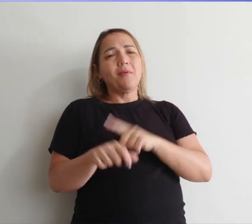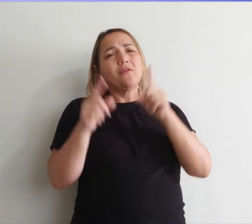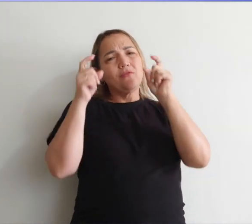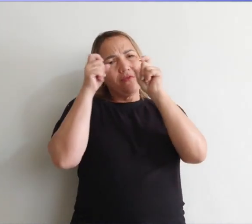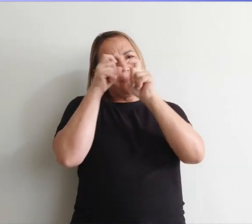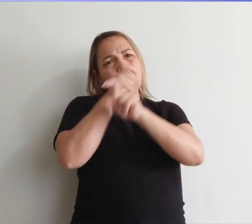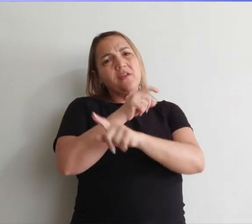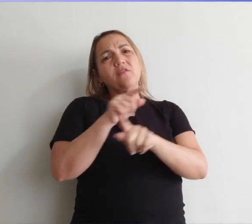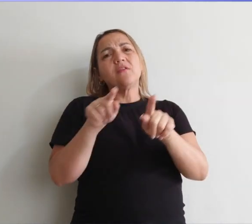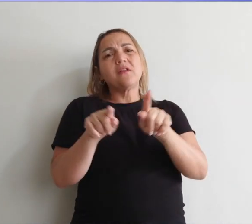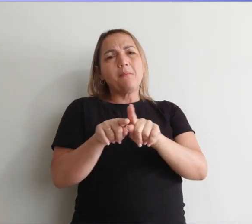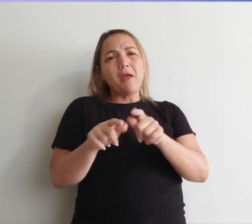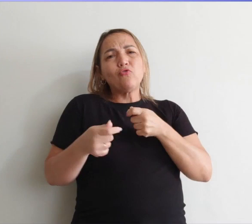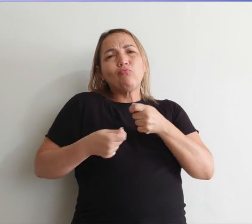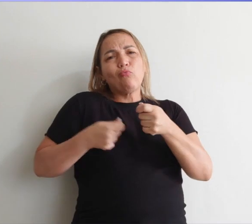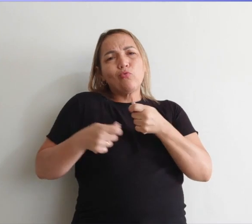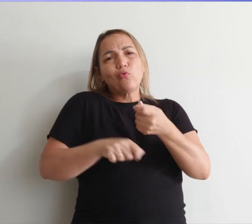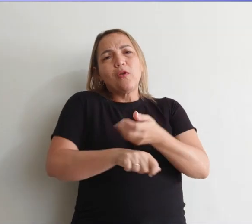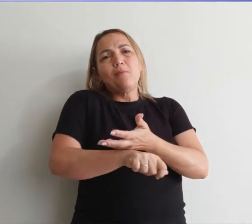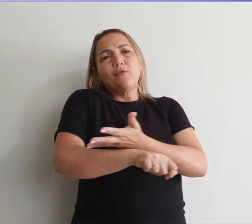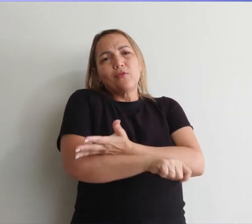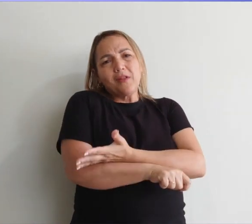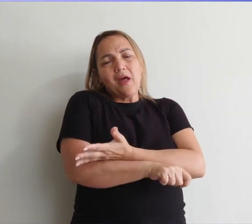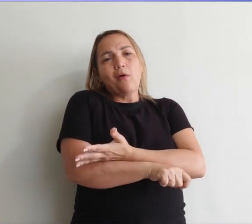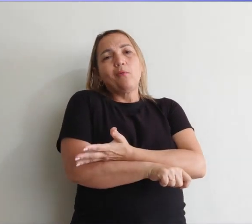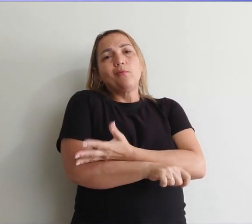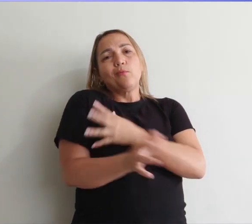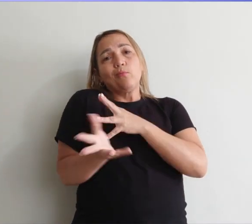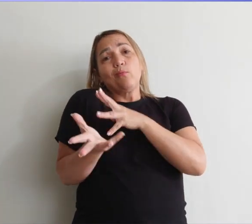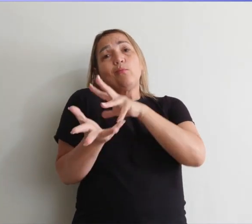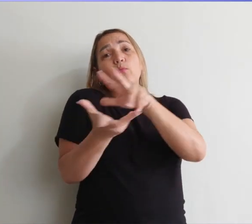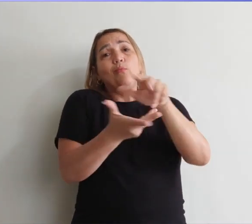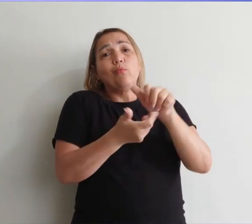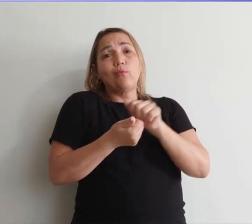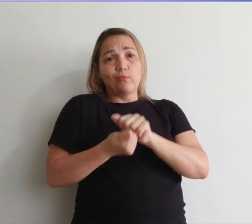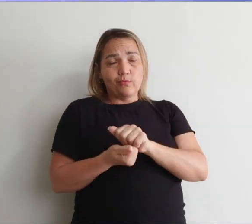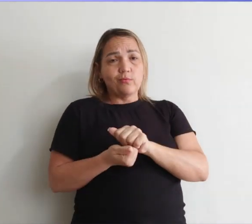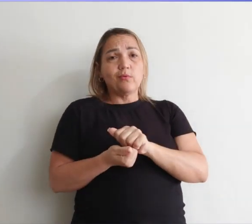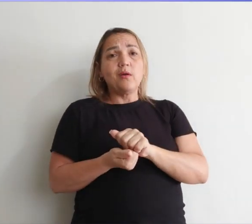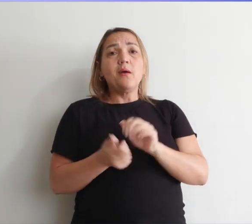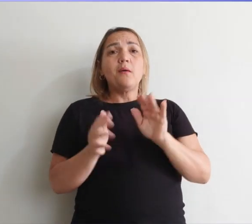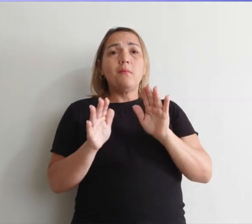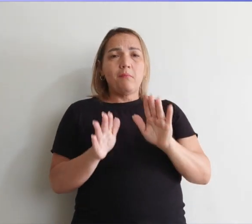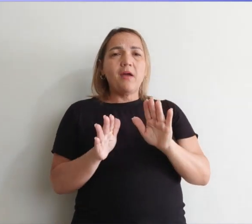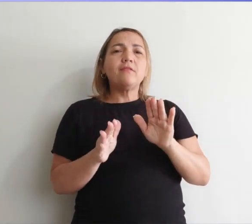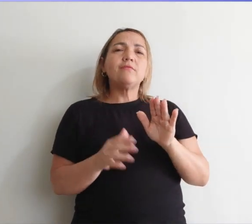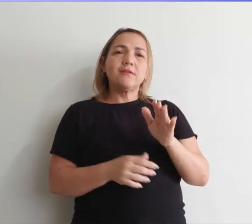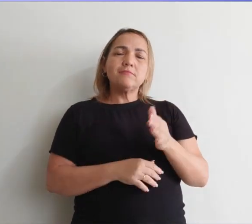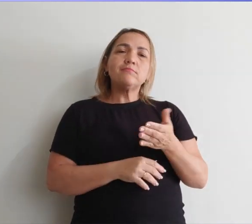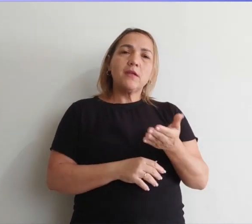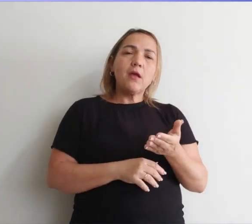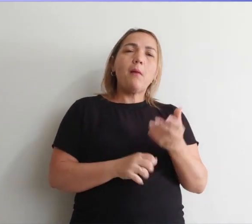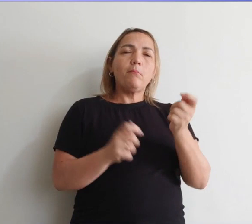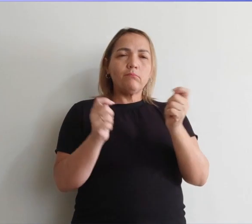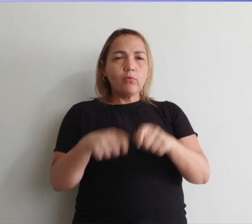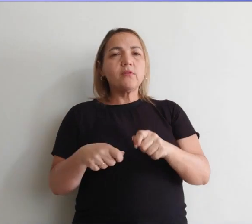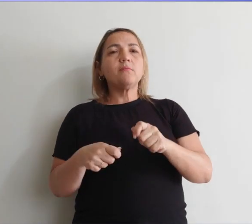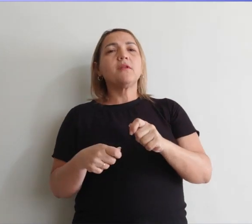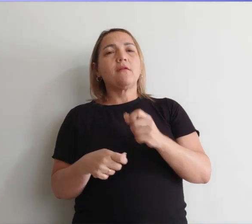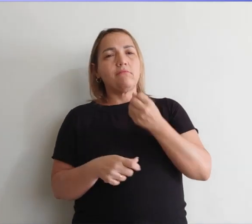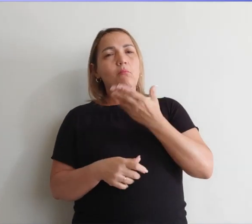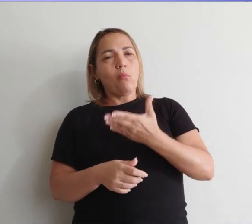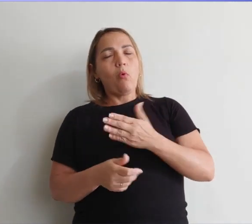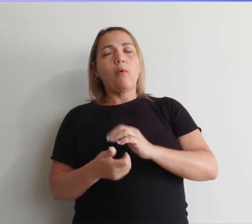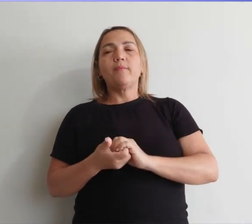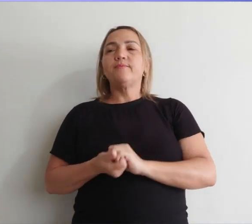muito complicado também, de controle emocional do planeta como um todo, né? Mas vai ser bem instrutivo essa possibilidade.